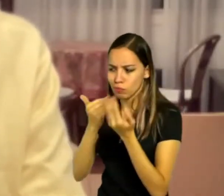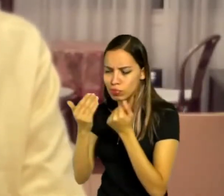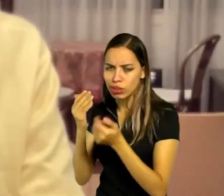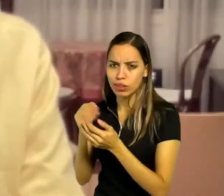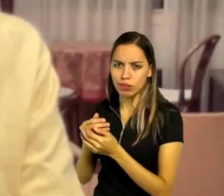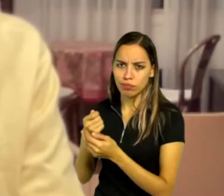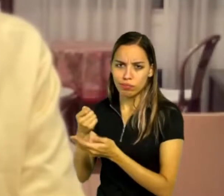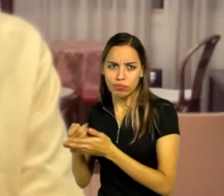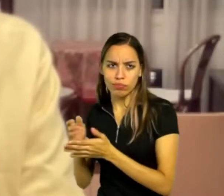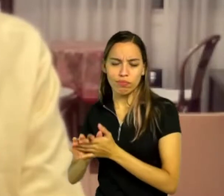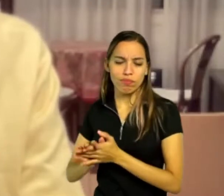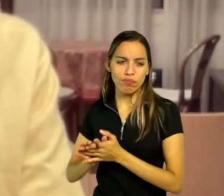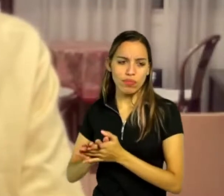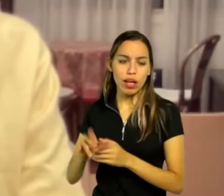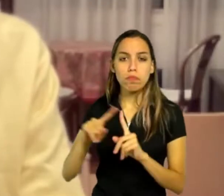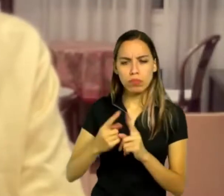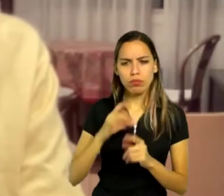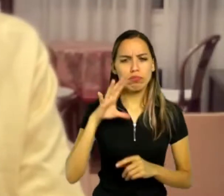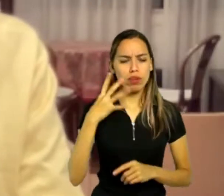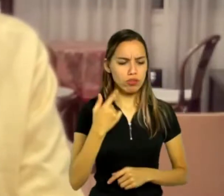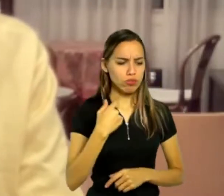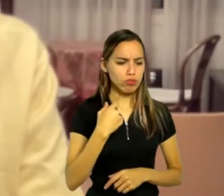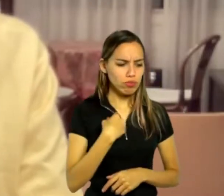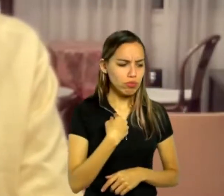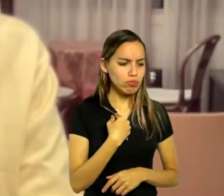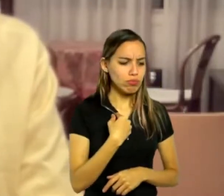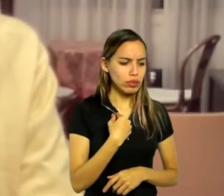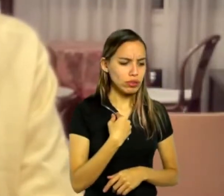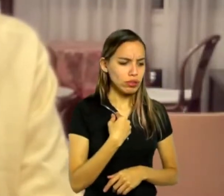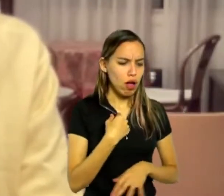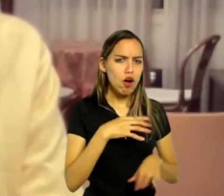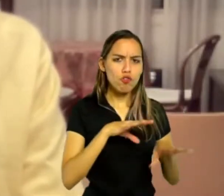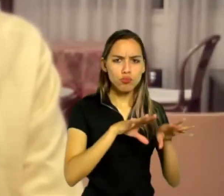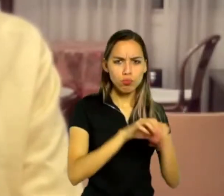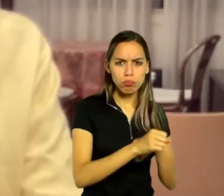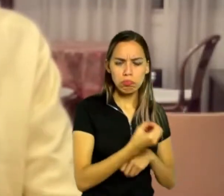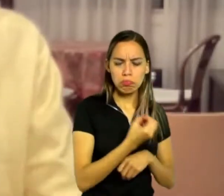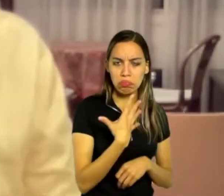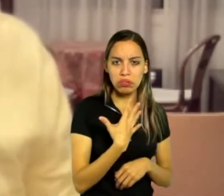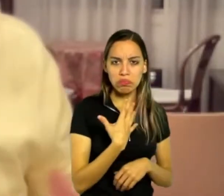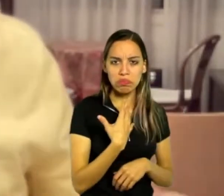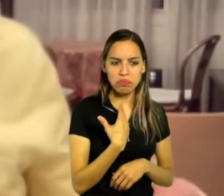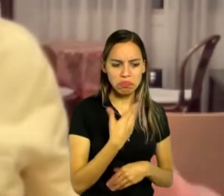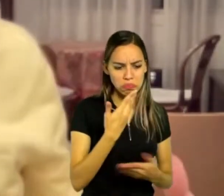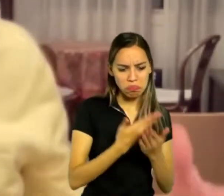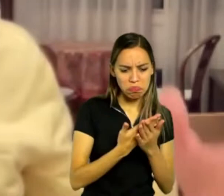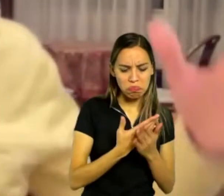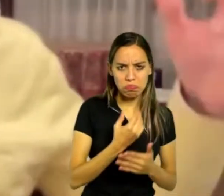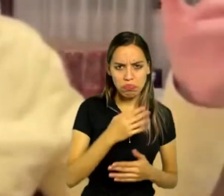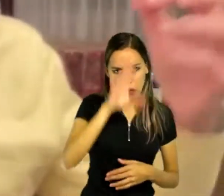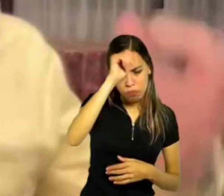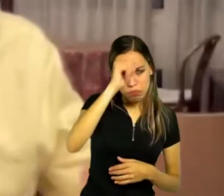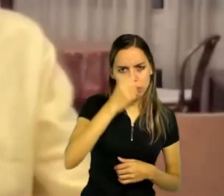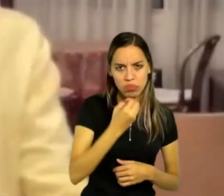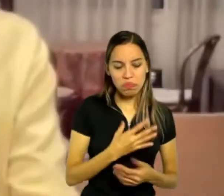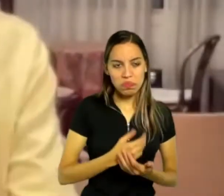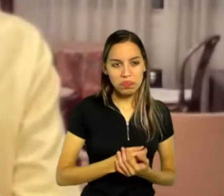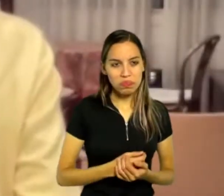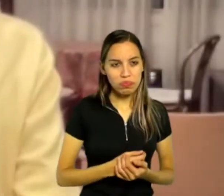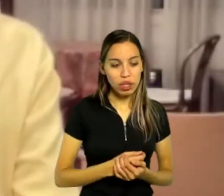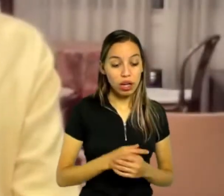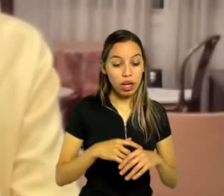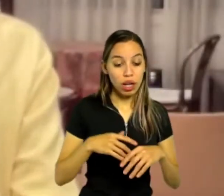que a Universidade de São Paulo me deu uma boa formação geral. Que aí, quando eu tive mais tempo e pude me dedicar